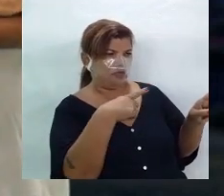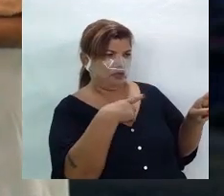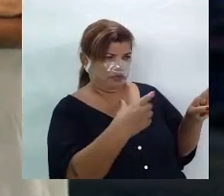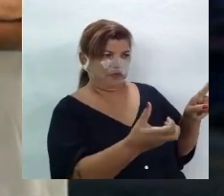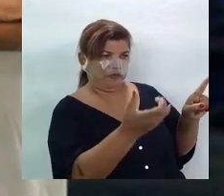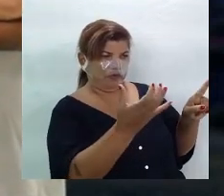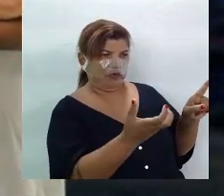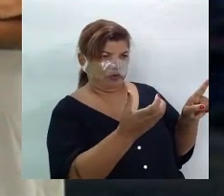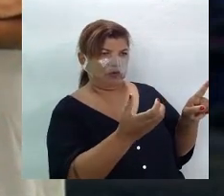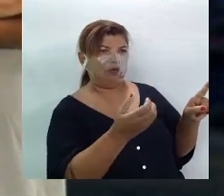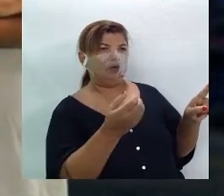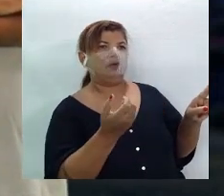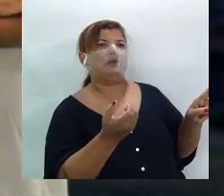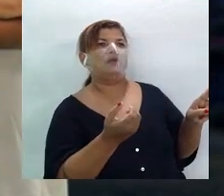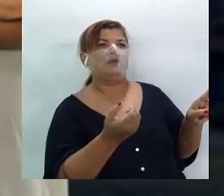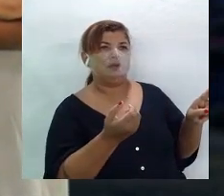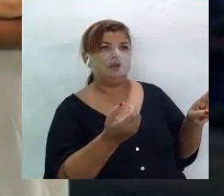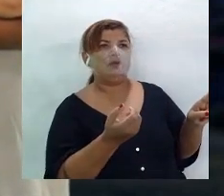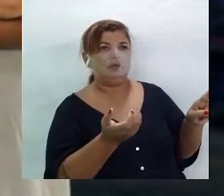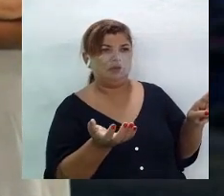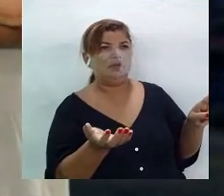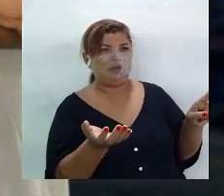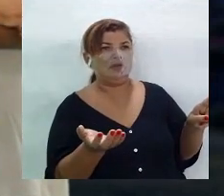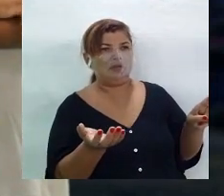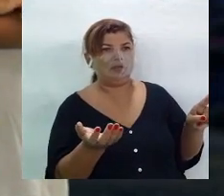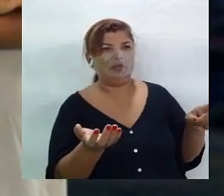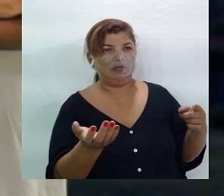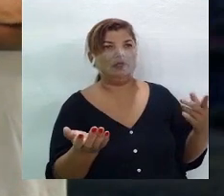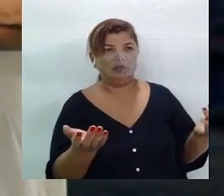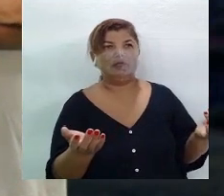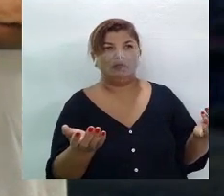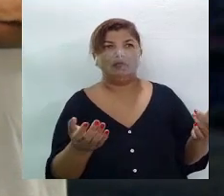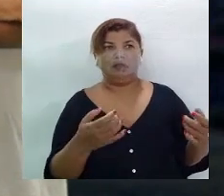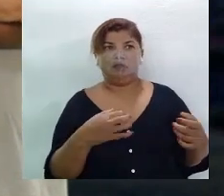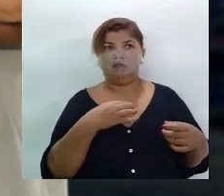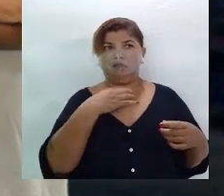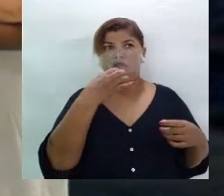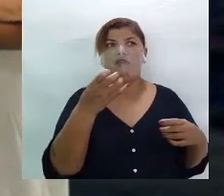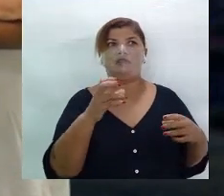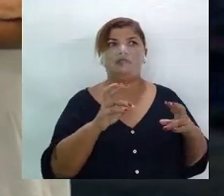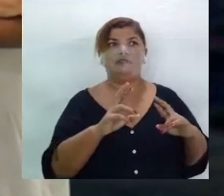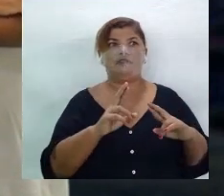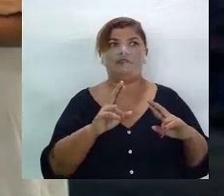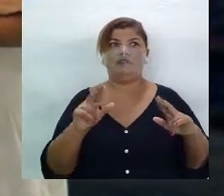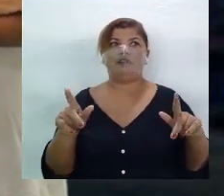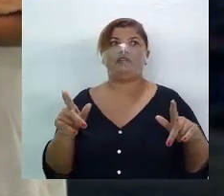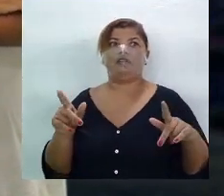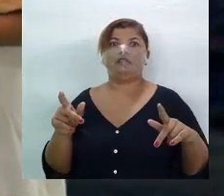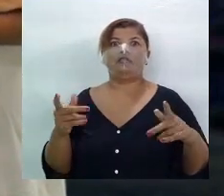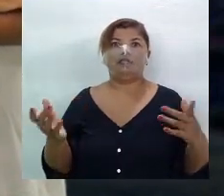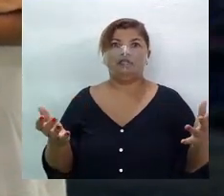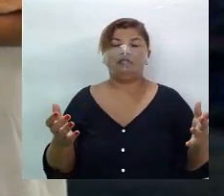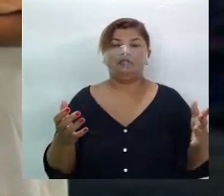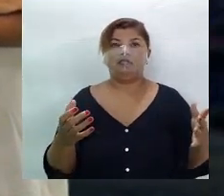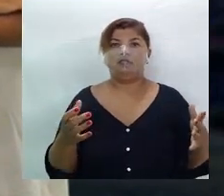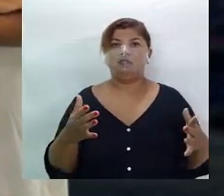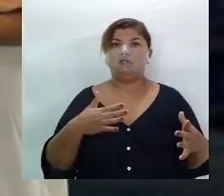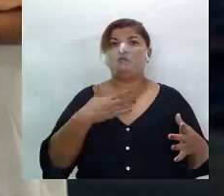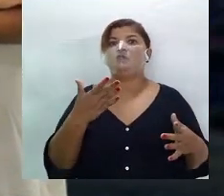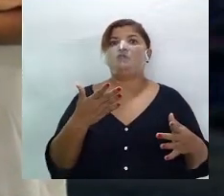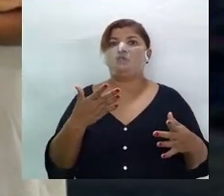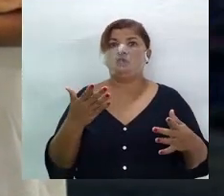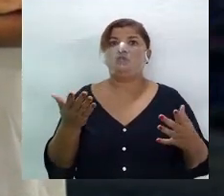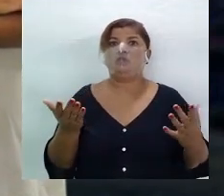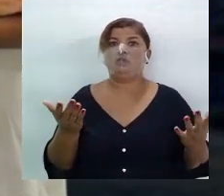fogo? Então veja que é bem, a voz um tanto assustadora que ele chega para